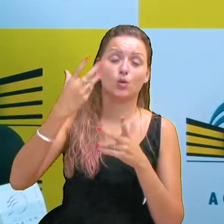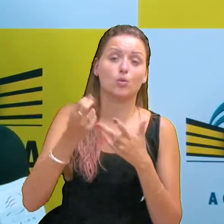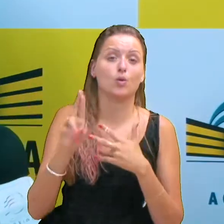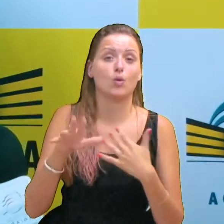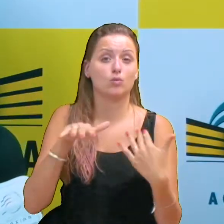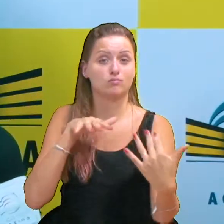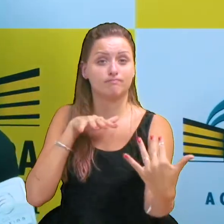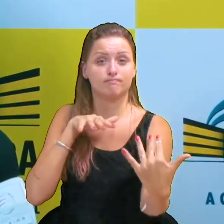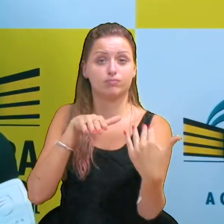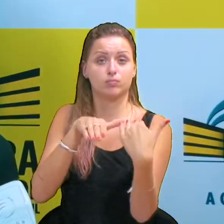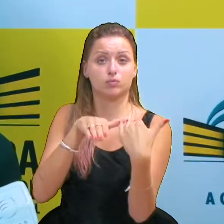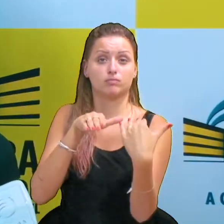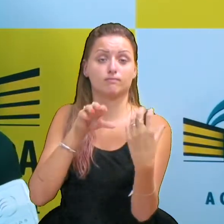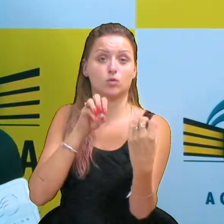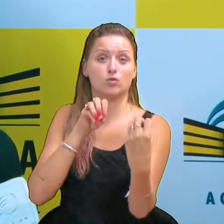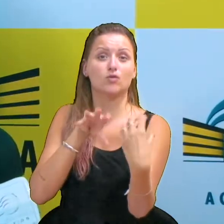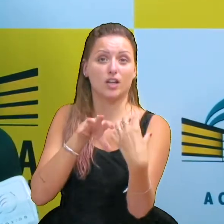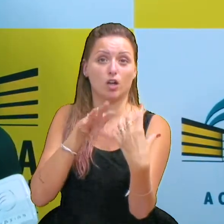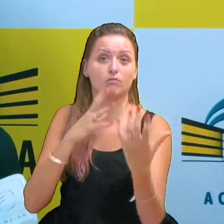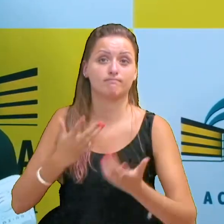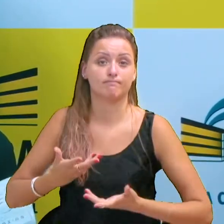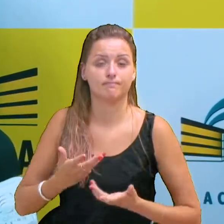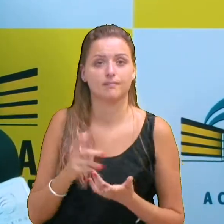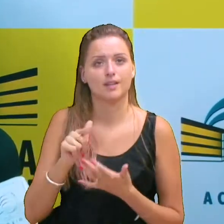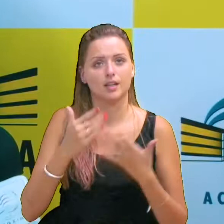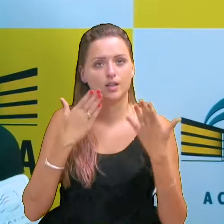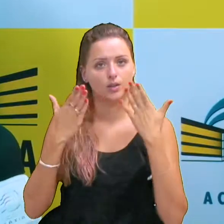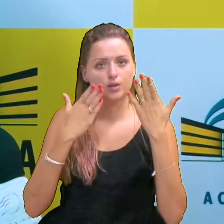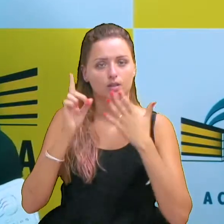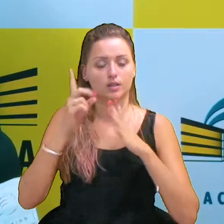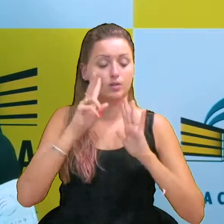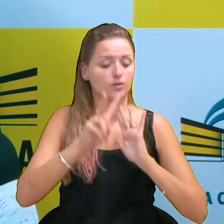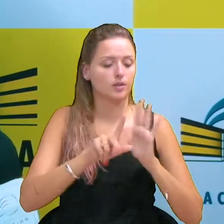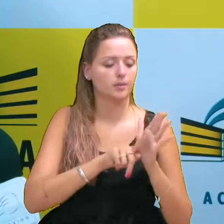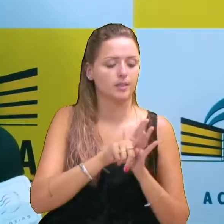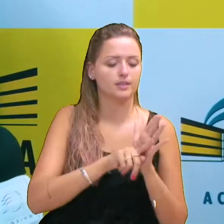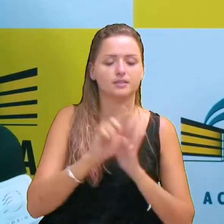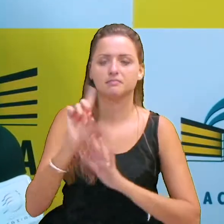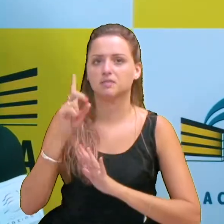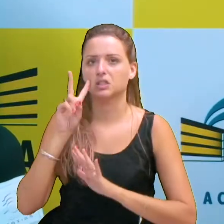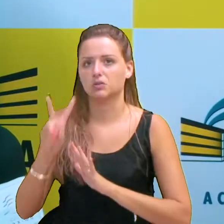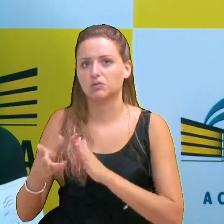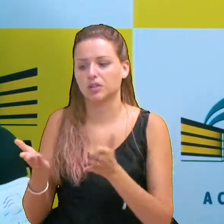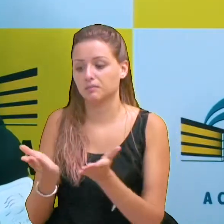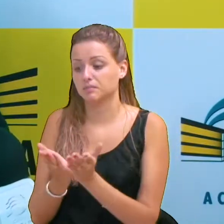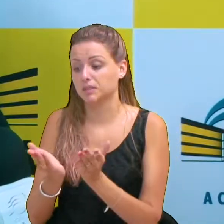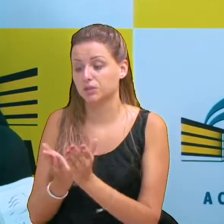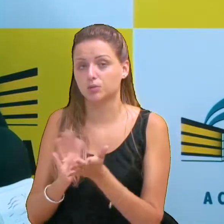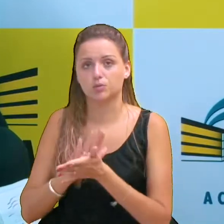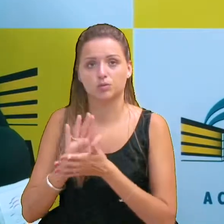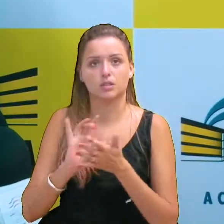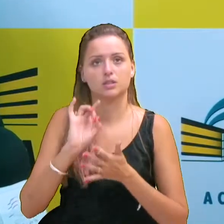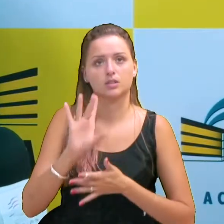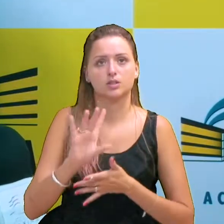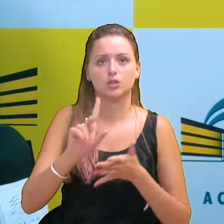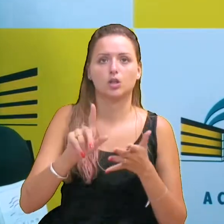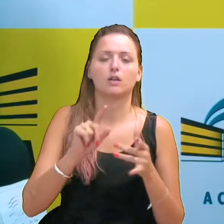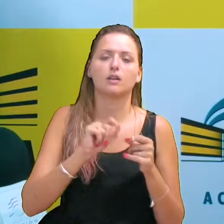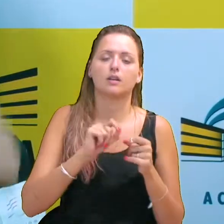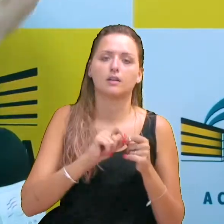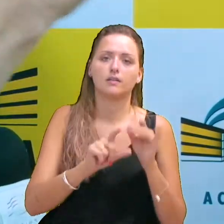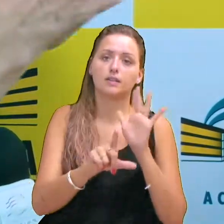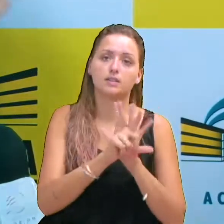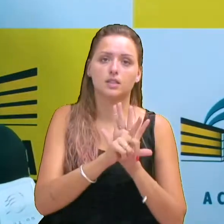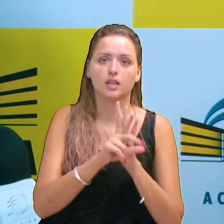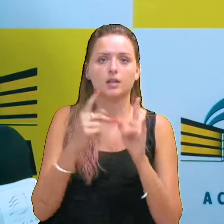faróis no sentido contrário? Então é essa a dúvida, não se vê pesquisa, não se vê estudo, simplesmente se baixa uma norma